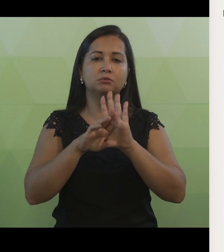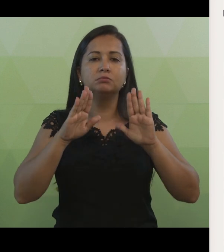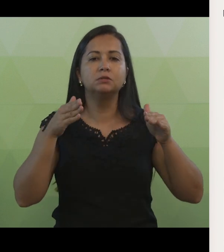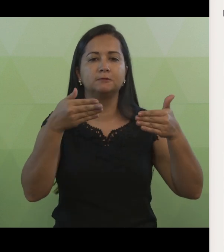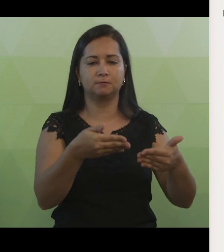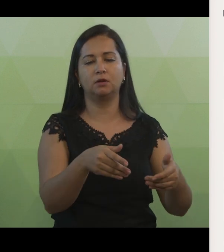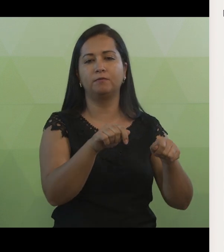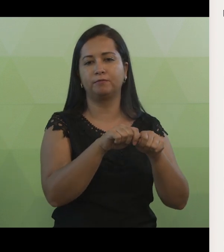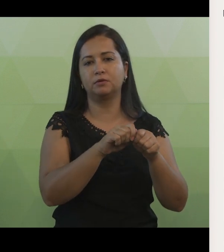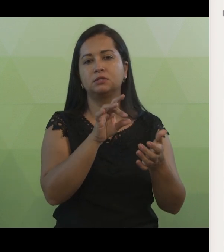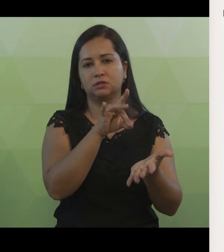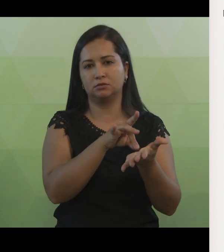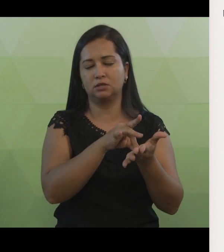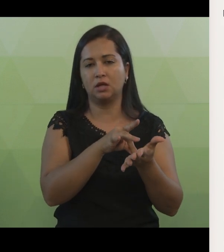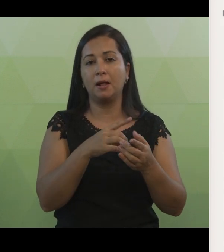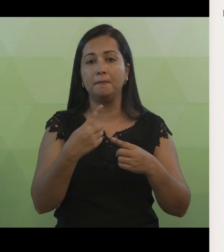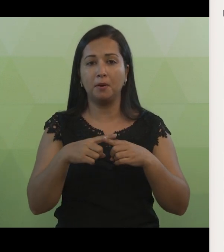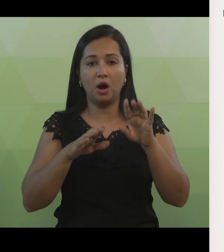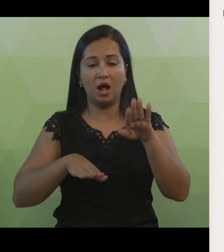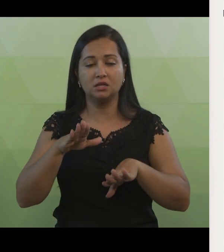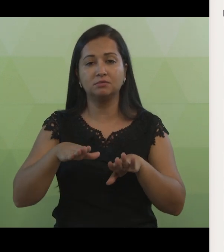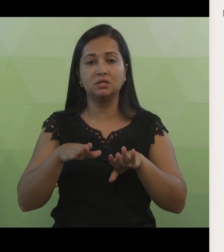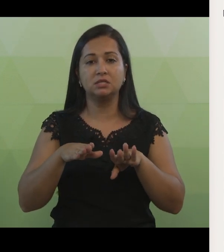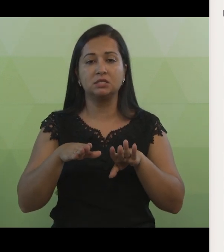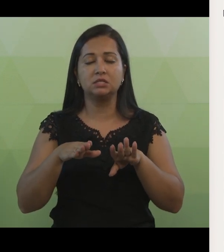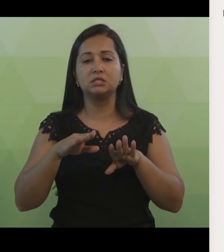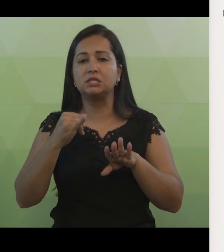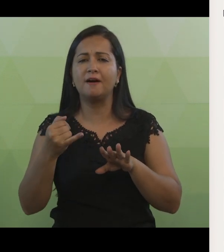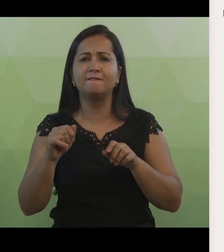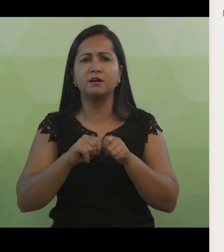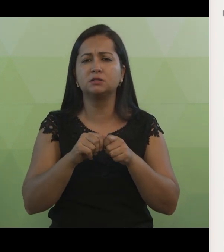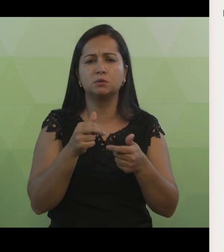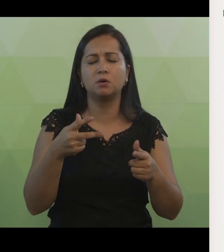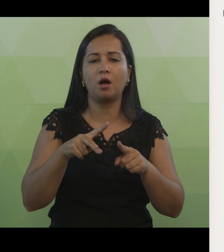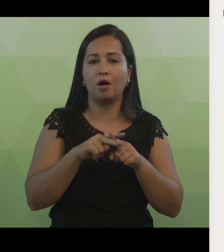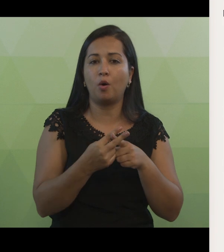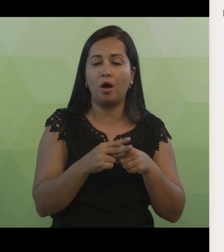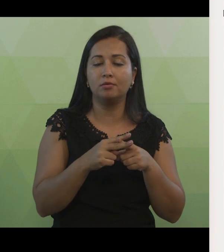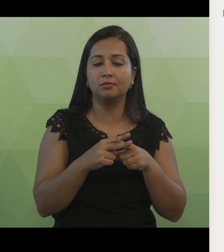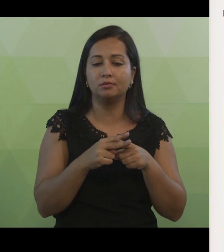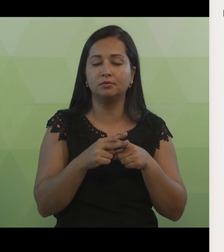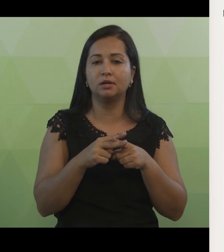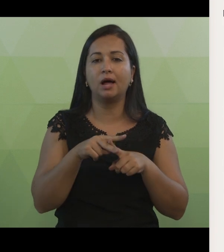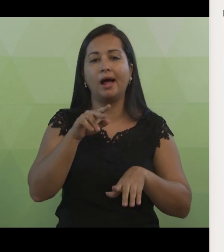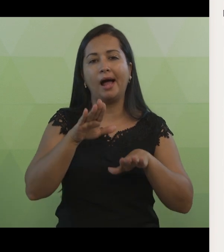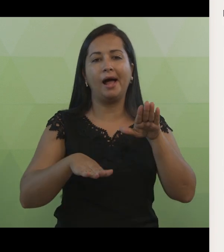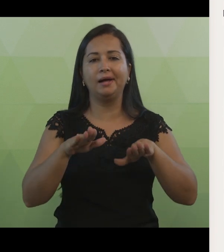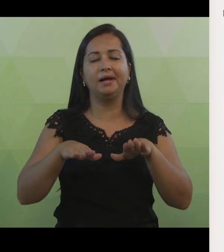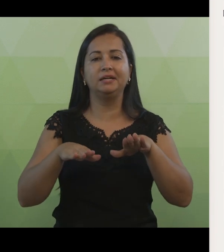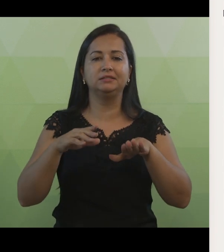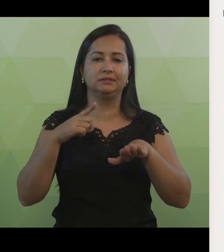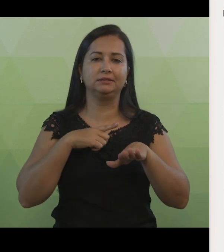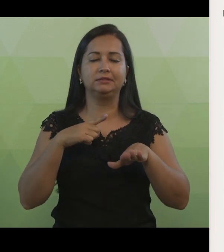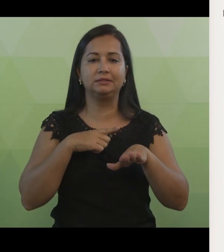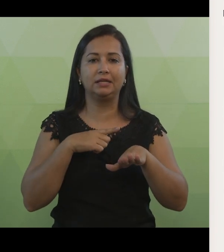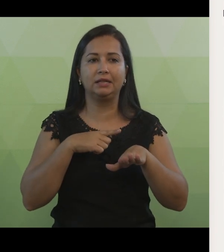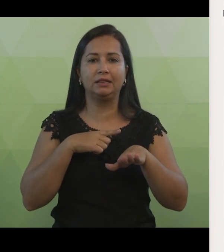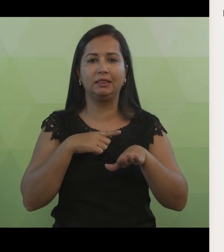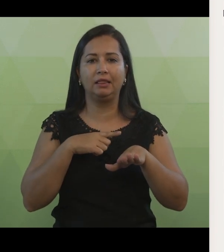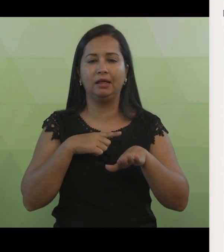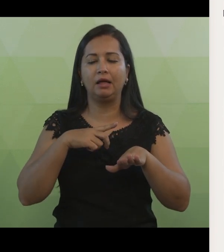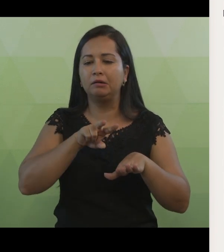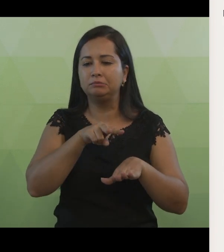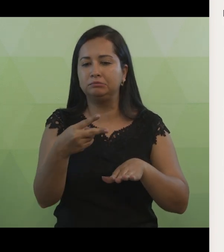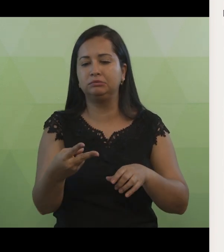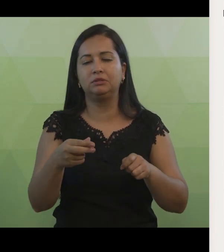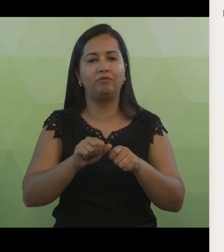problema, por exemplo, de algum bug que foi corrigido, aí por controle de versão negligenciado, você acaba colocando essa